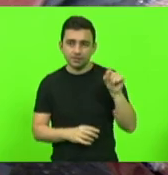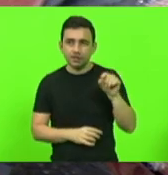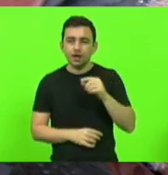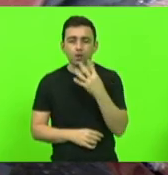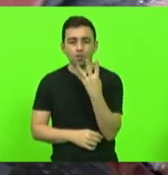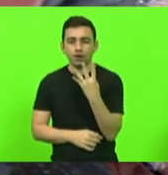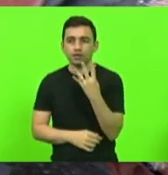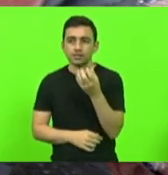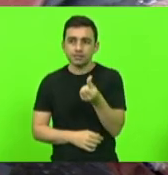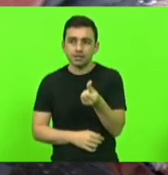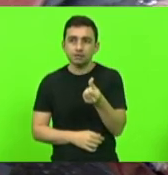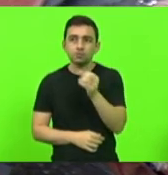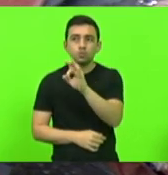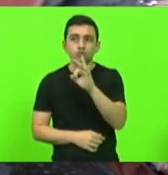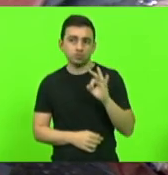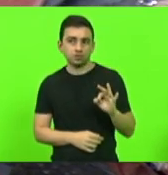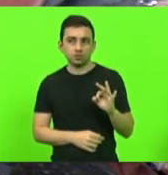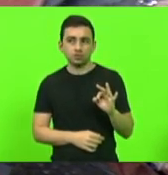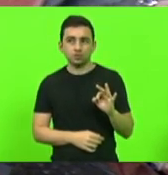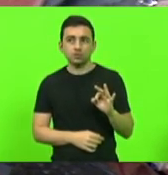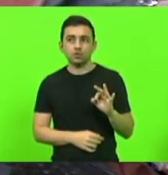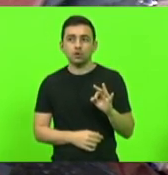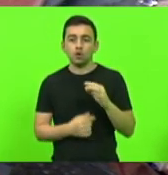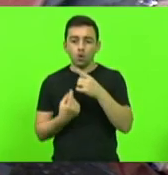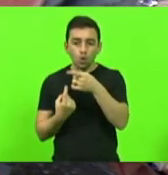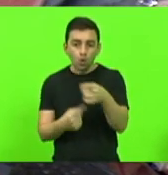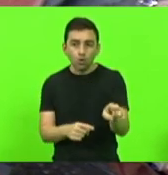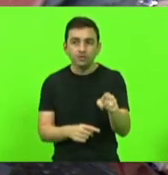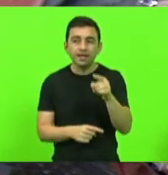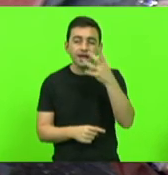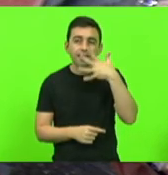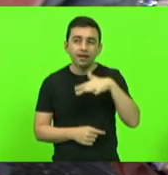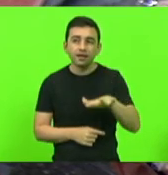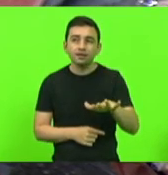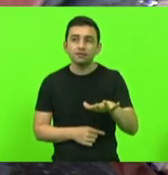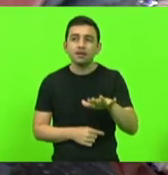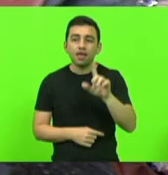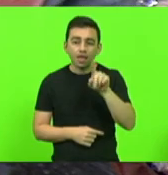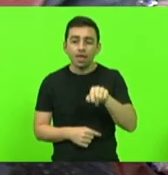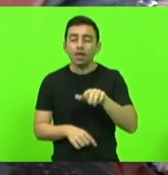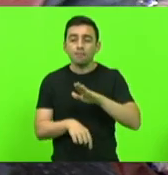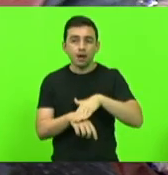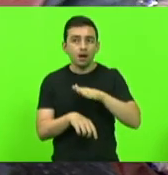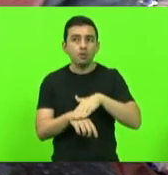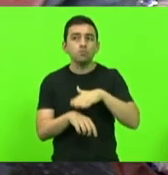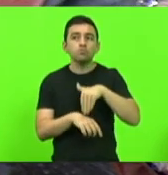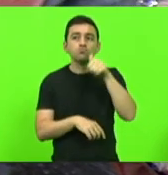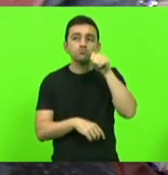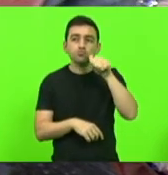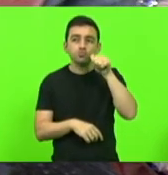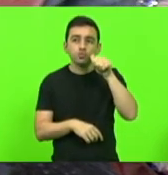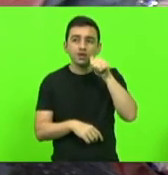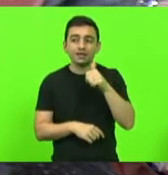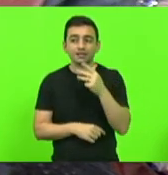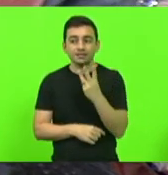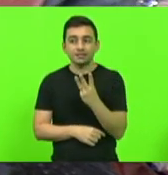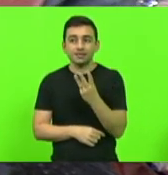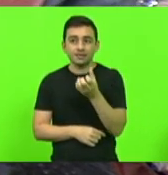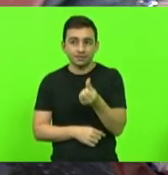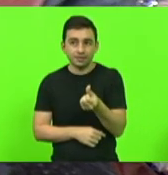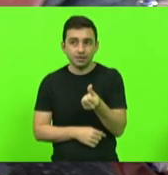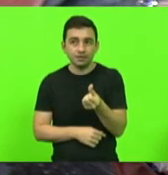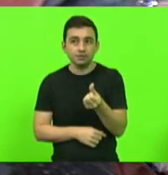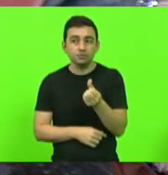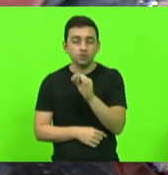46% das agressões praticadas contra crianças vieram de mulheres. e 36, 10% a menos,